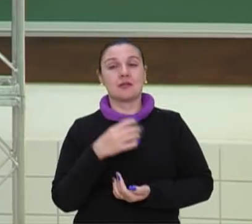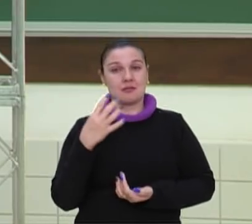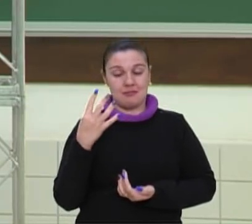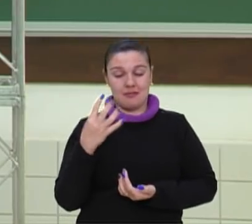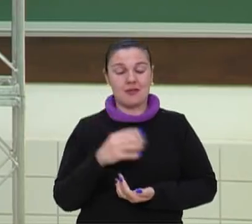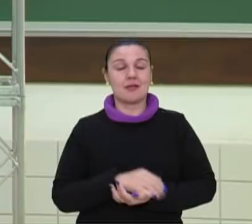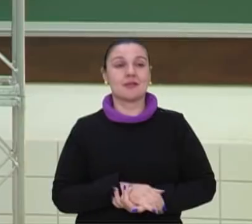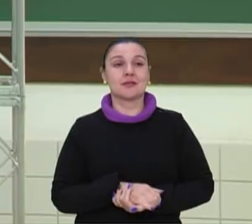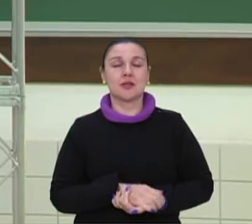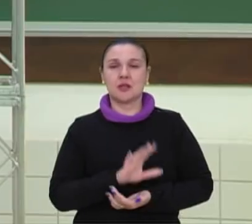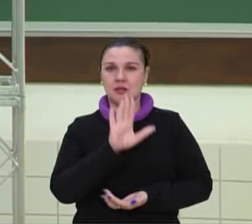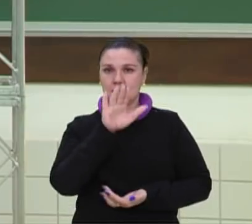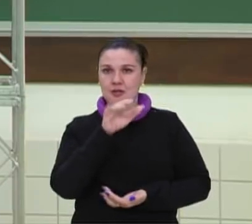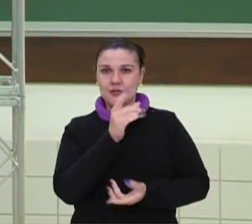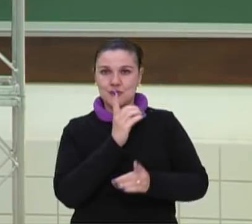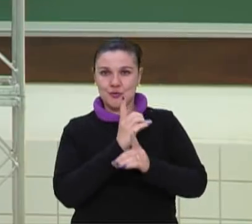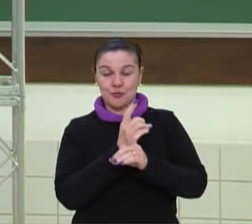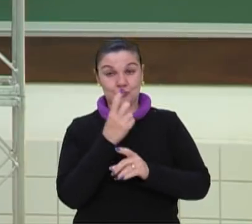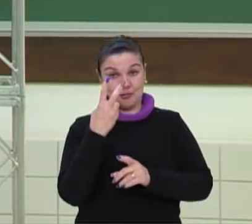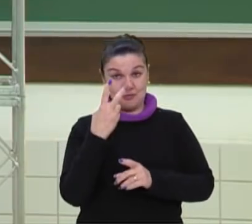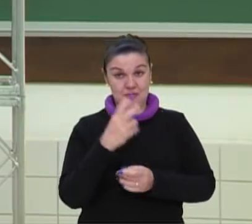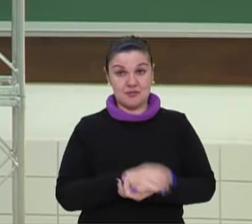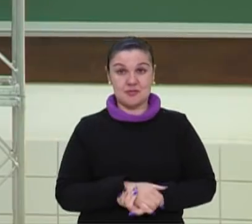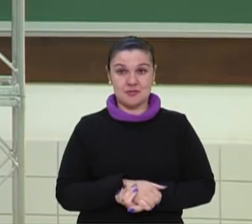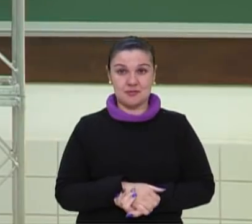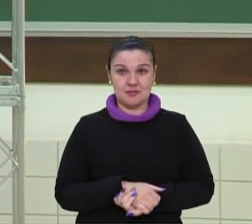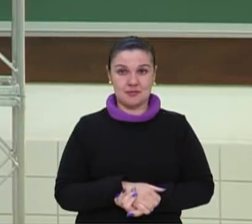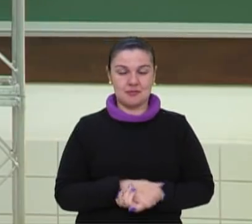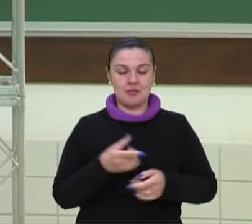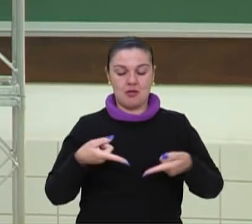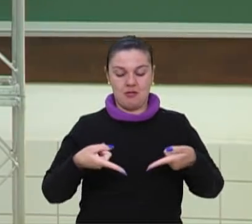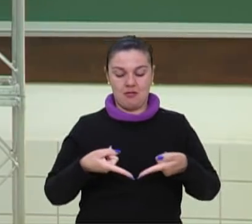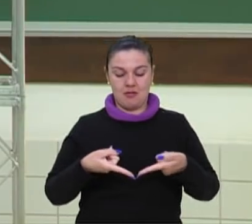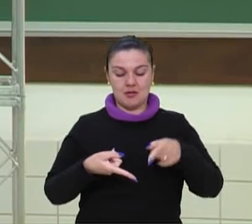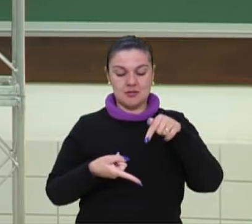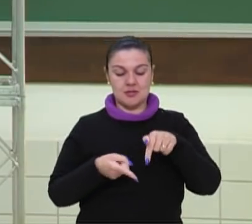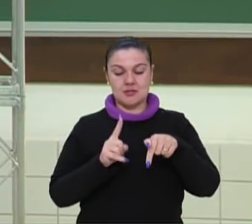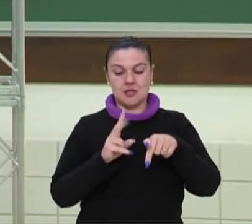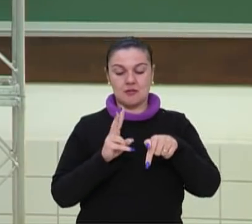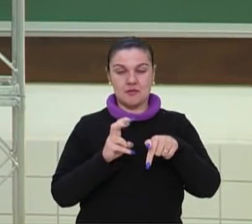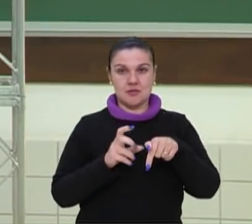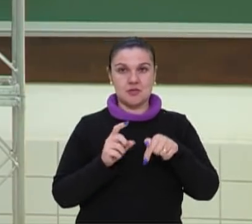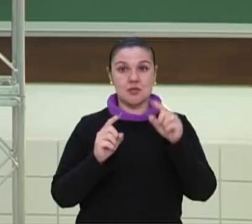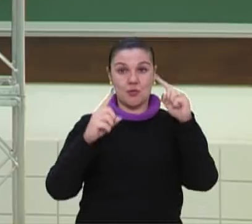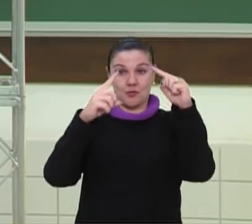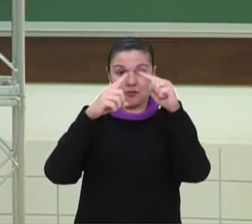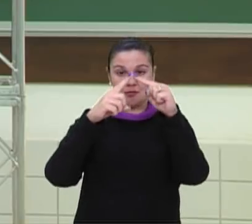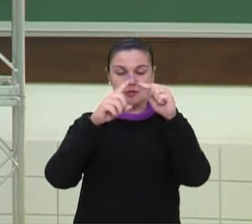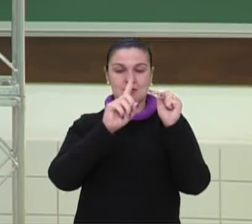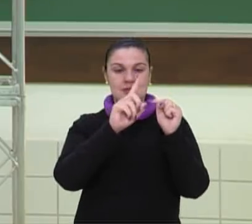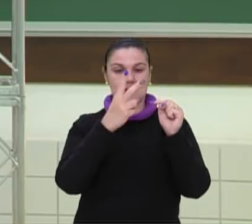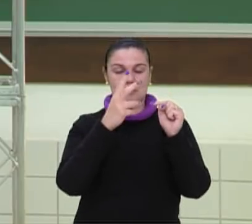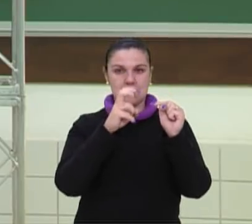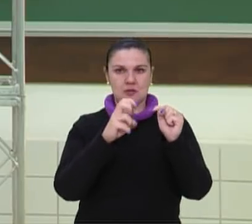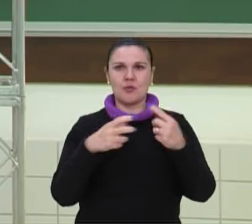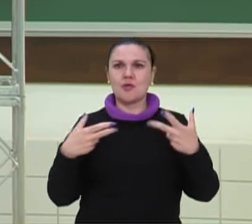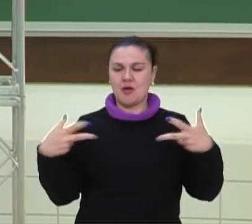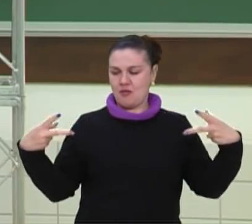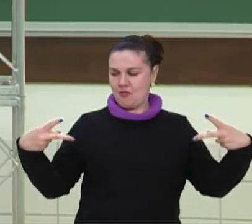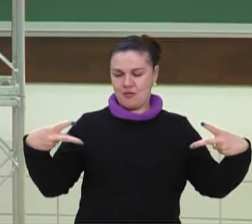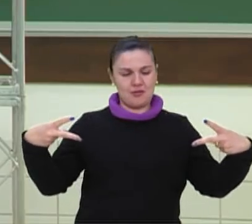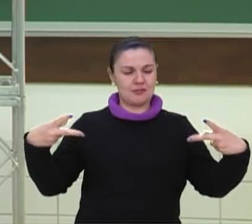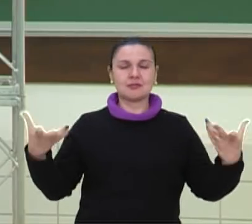4. Nós encontramos já o valor de 2. Um é 125, o outro é 125.